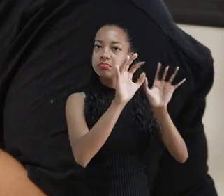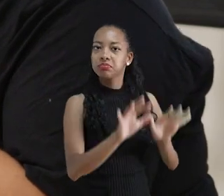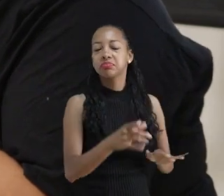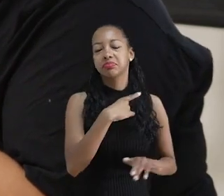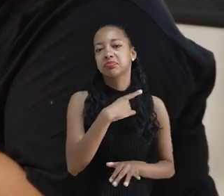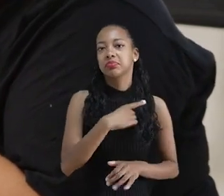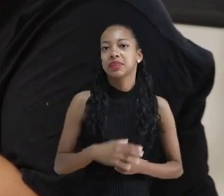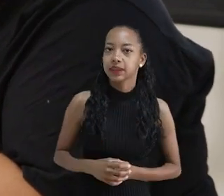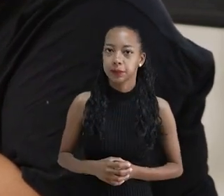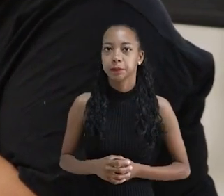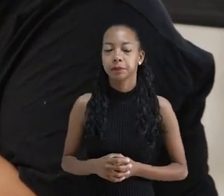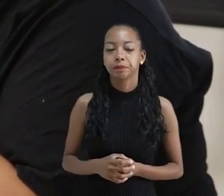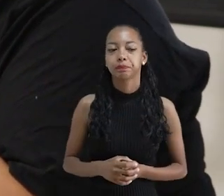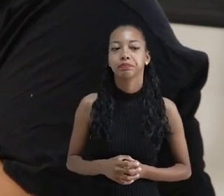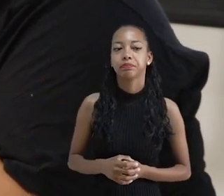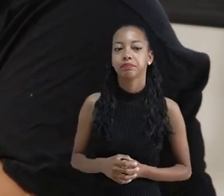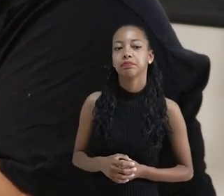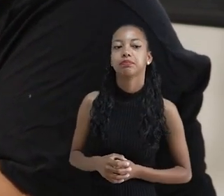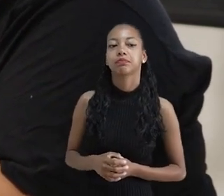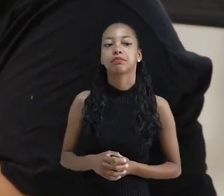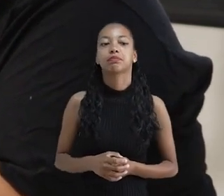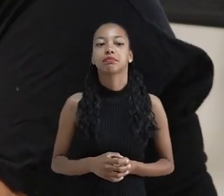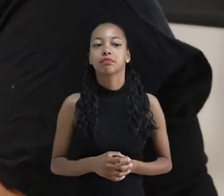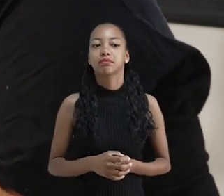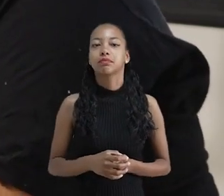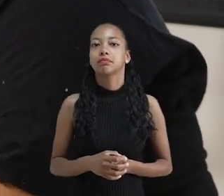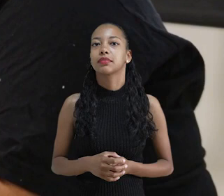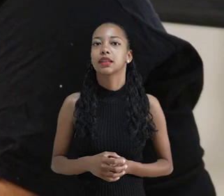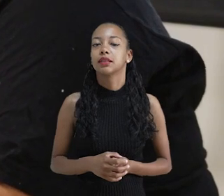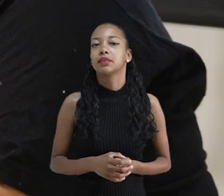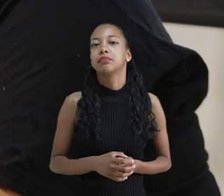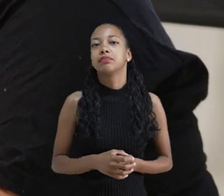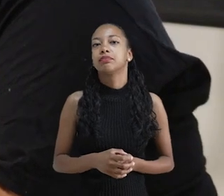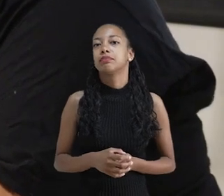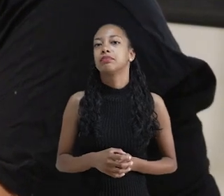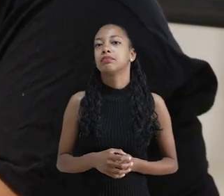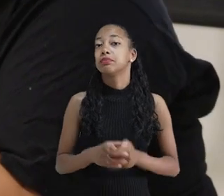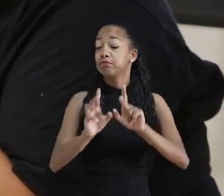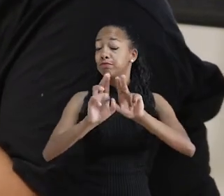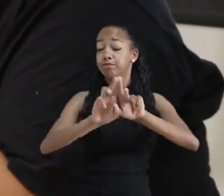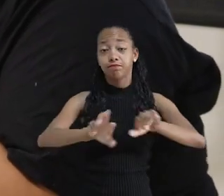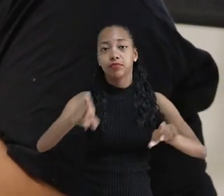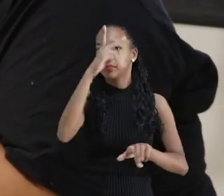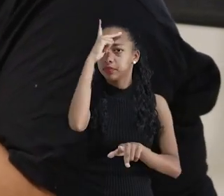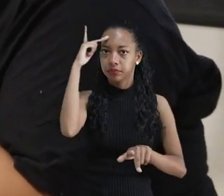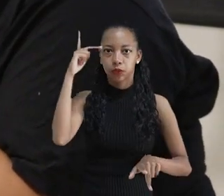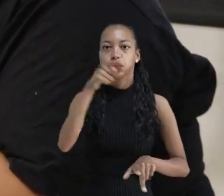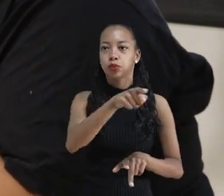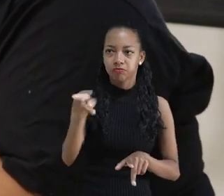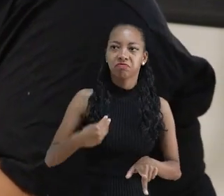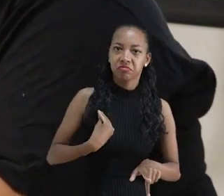diversas pessoas né que estão aqui eh e que também não estão escreveram mas que compõe essa grande